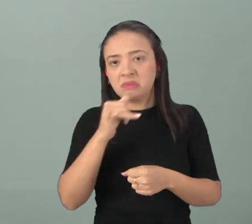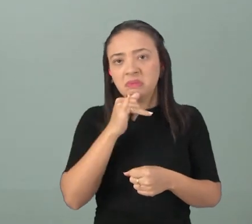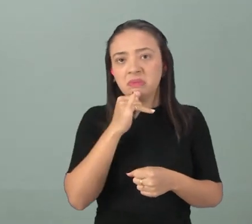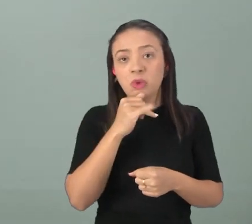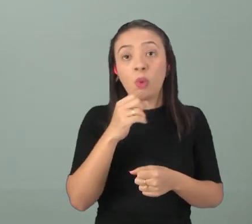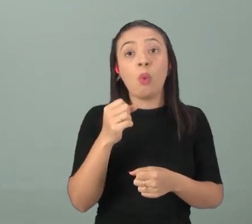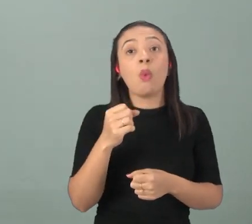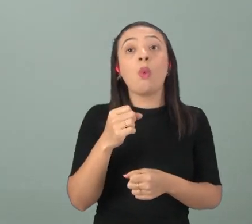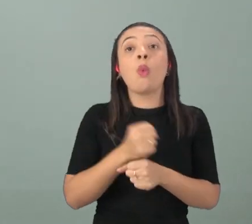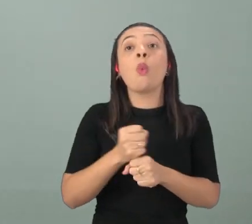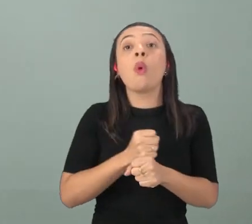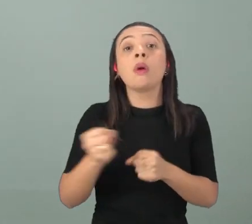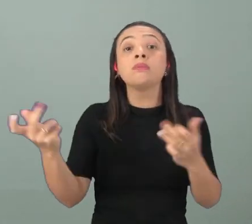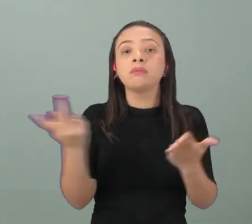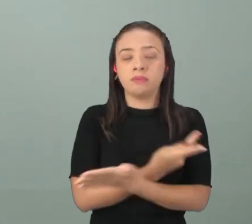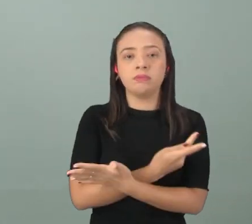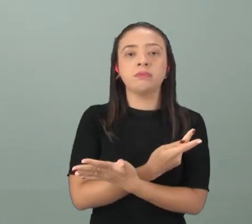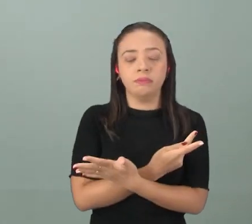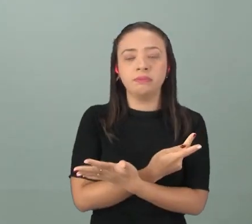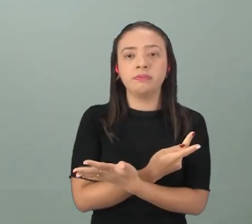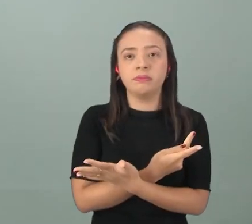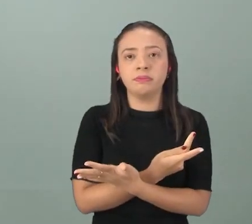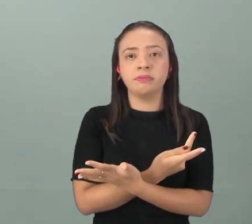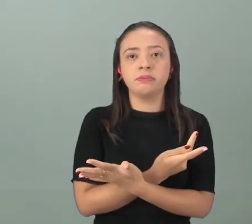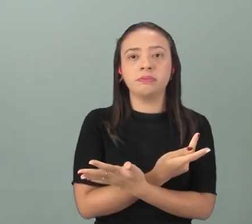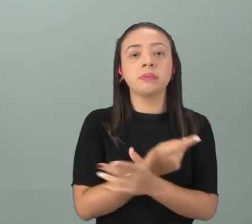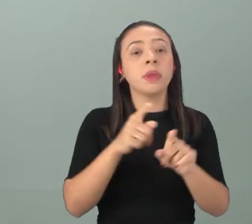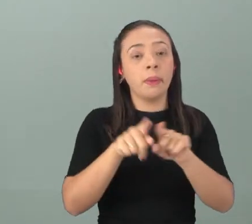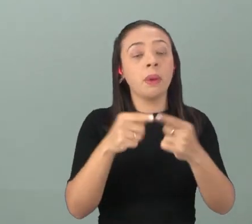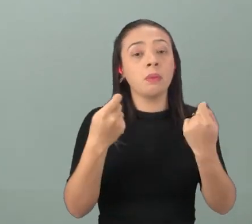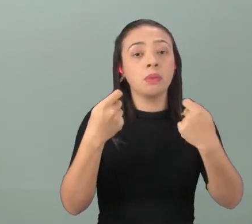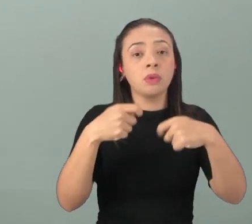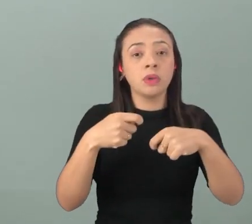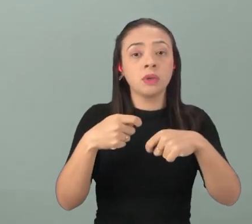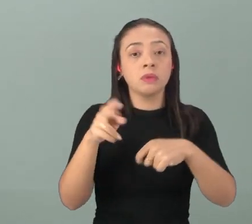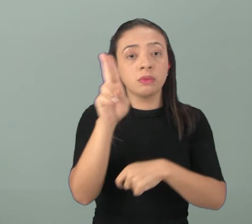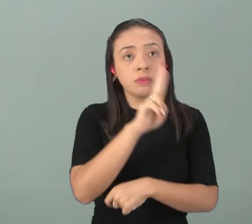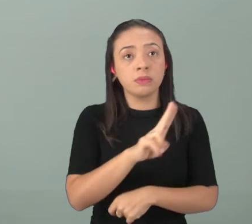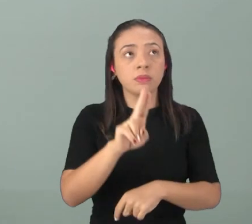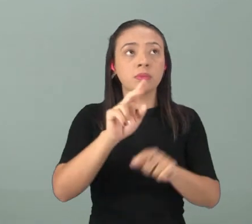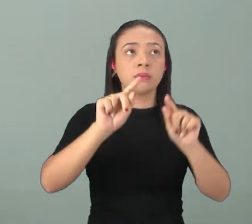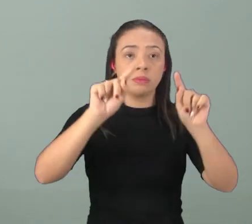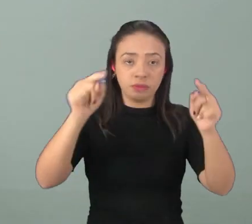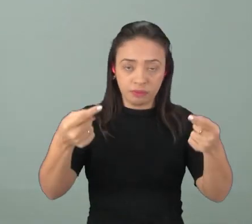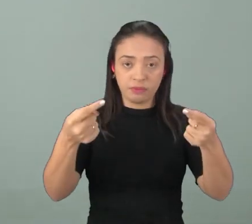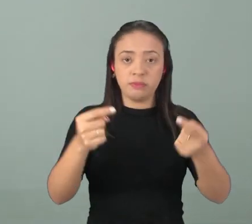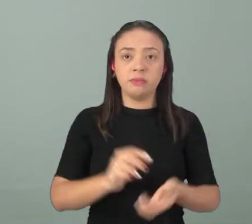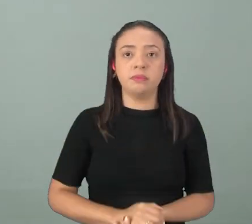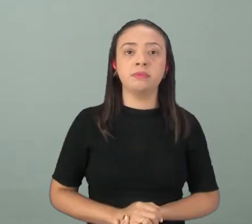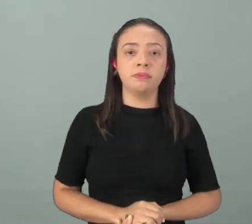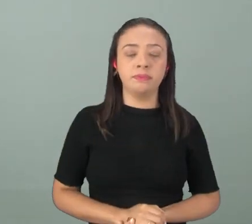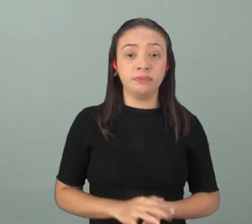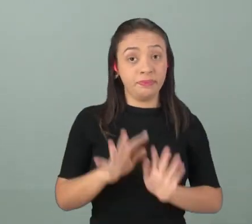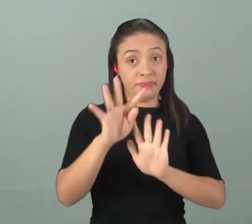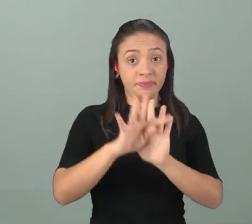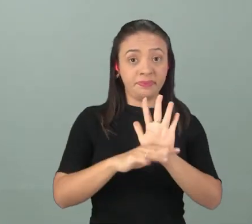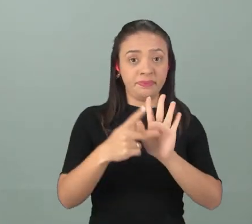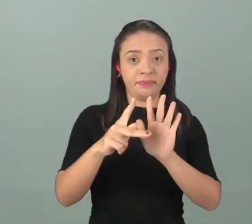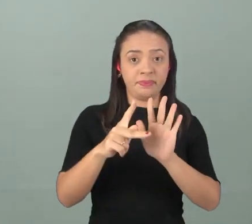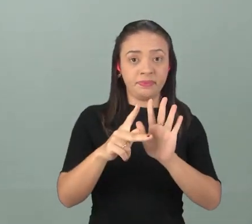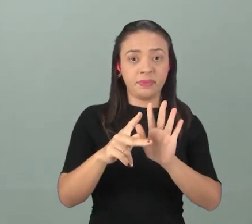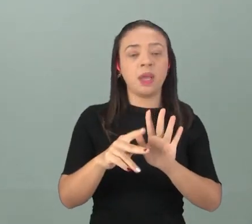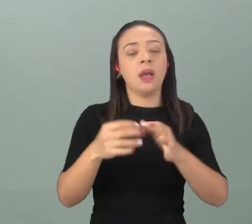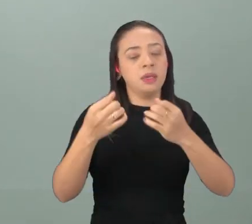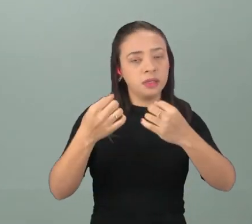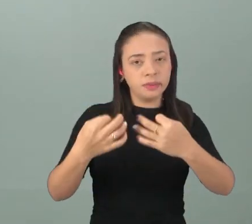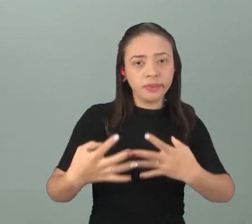coloca o ano que aconteceu aquele fato, tá? Você pode usar esse sinal aqui, o parênteses, no seu texto. Aí coloca